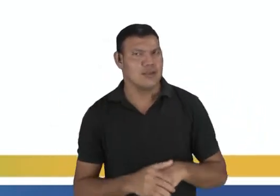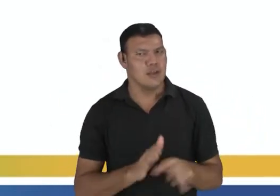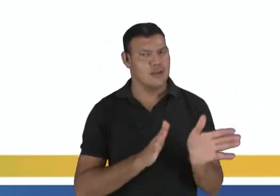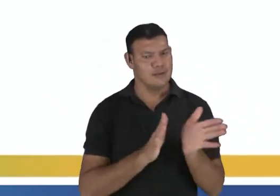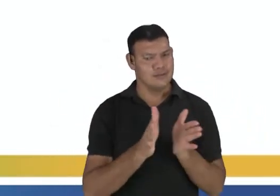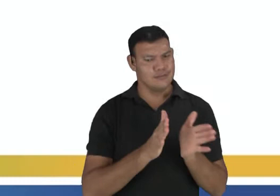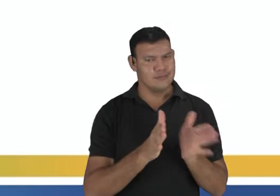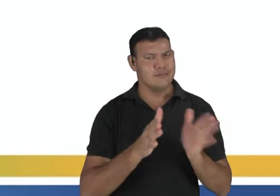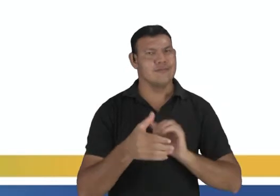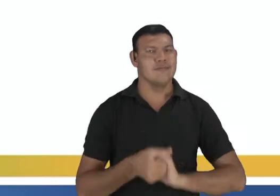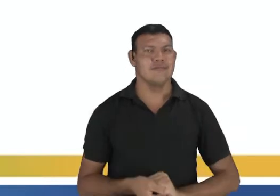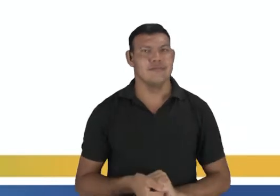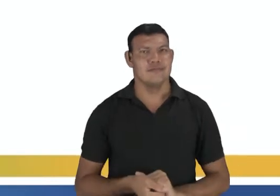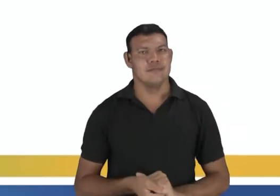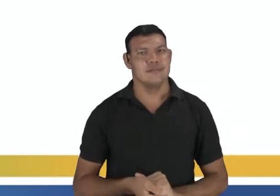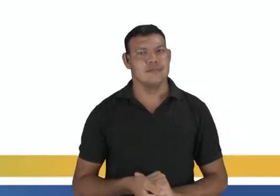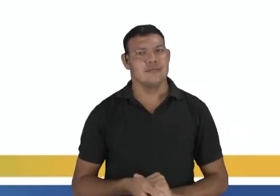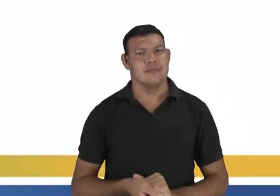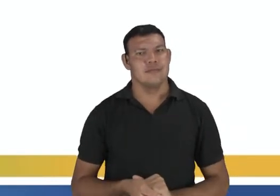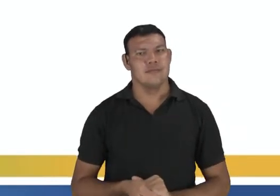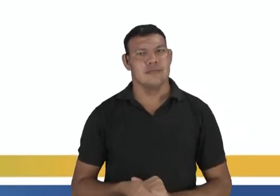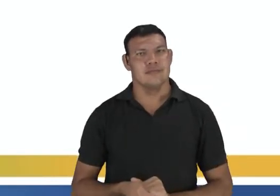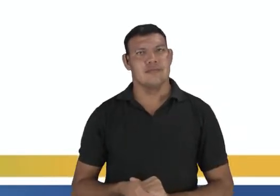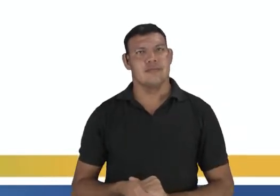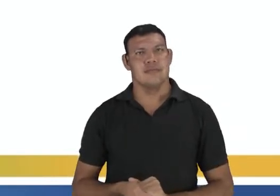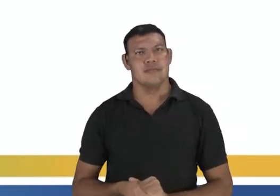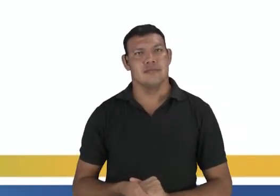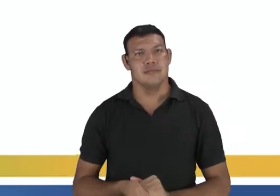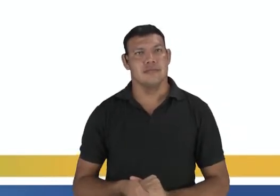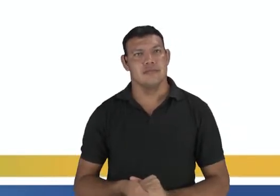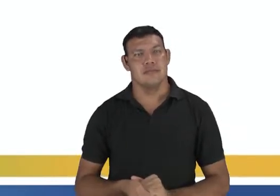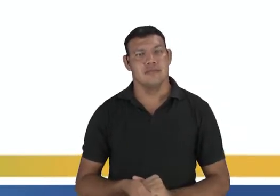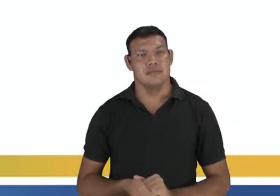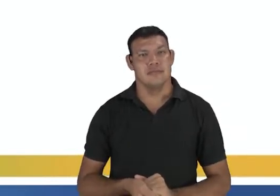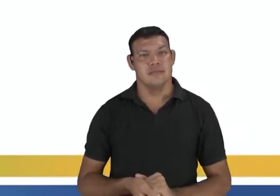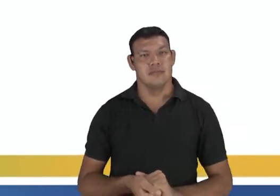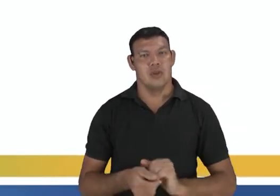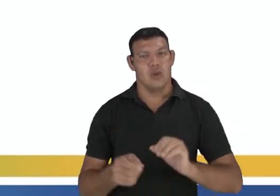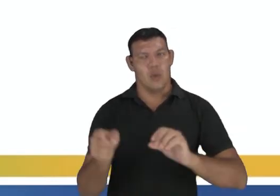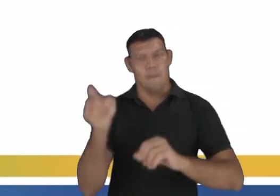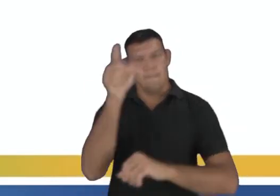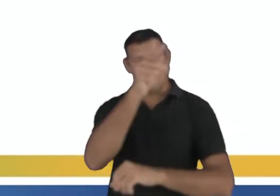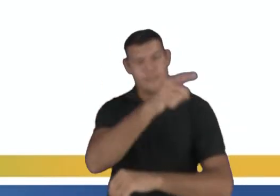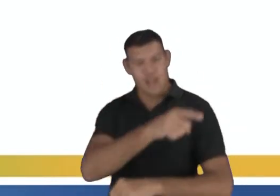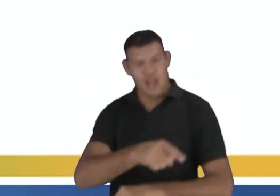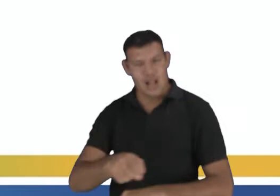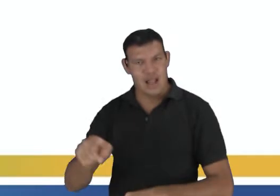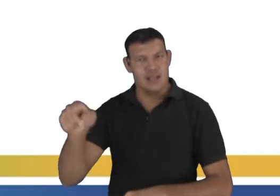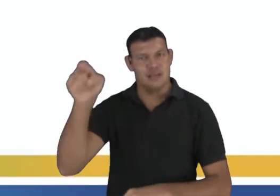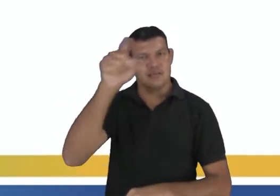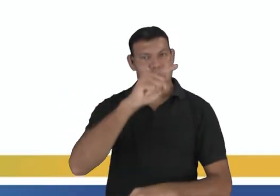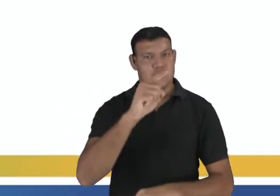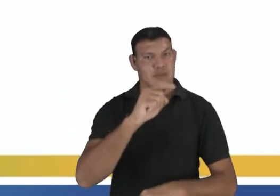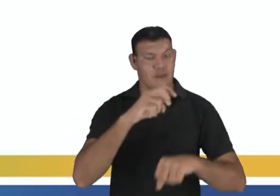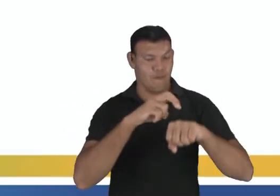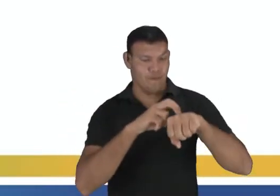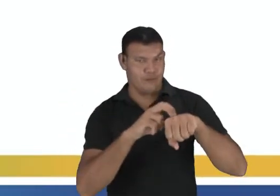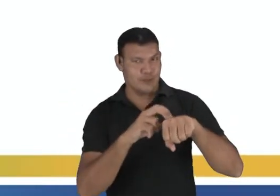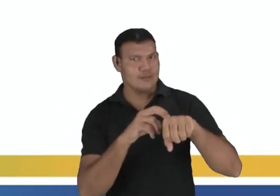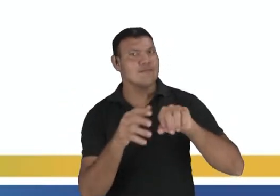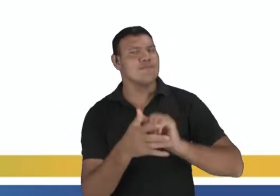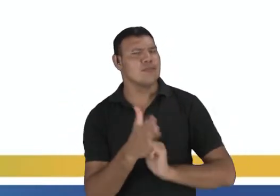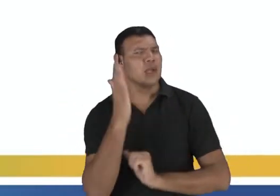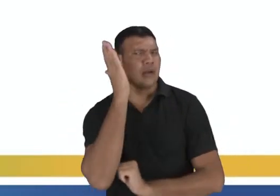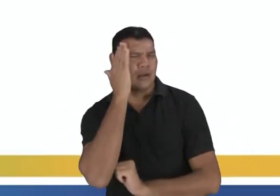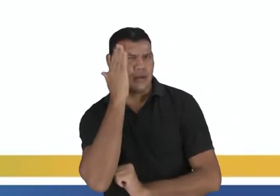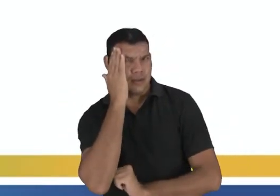O que seriam esses epiciclos? São esses círculos que tem nas órbitas de cada planeta, tem esses círculos verdes. Então ele sabia